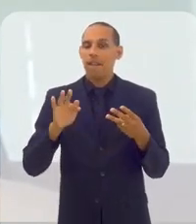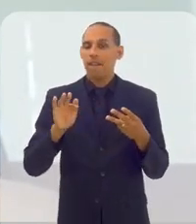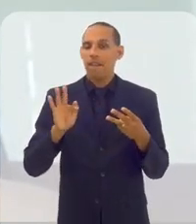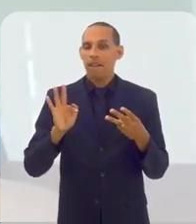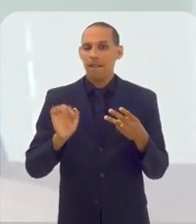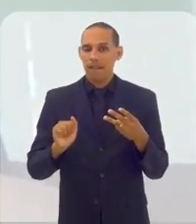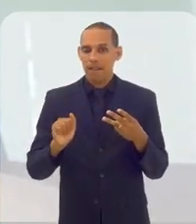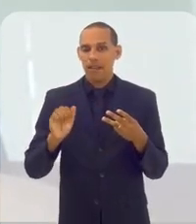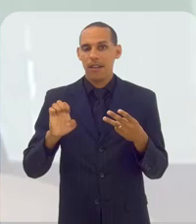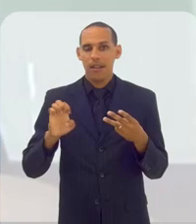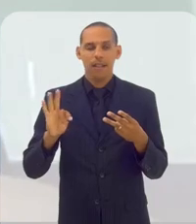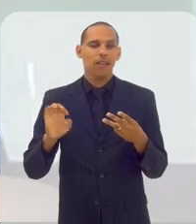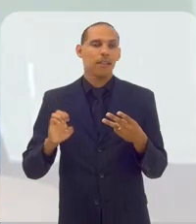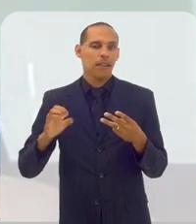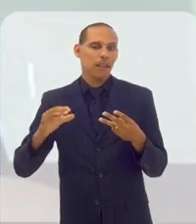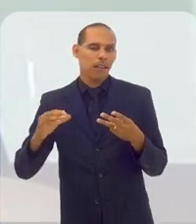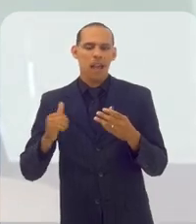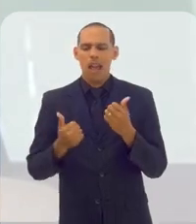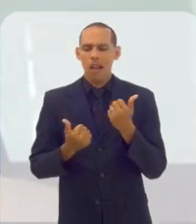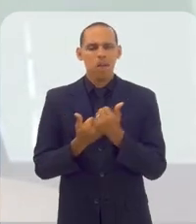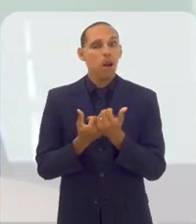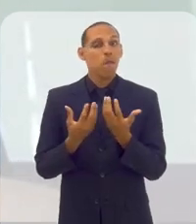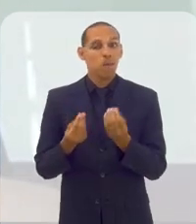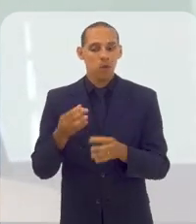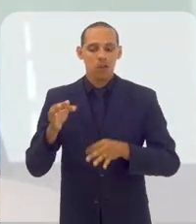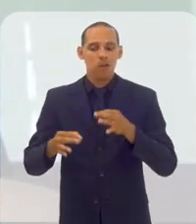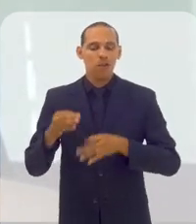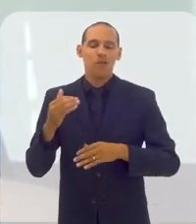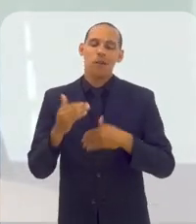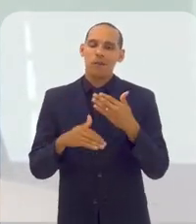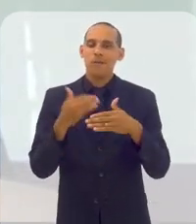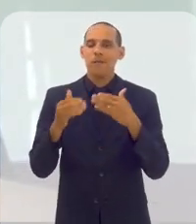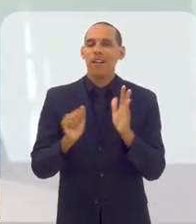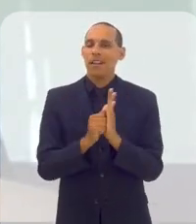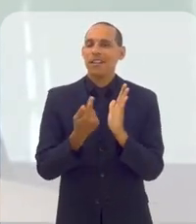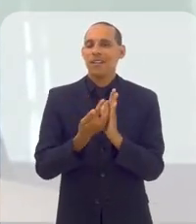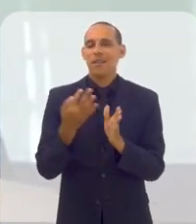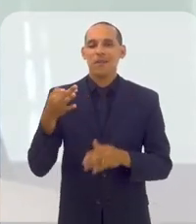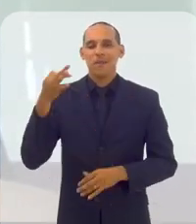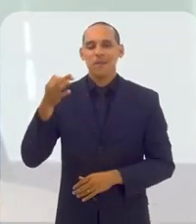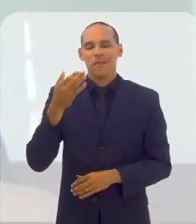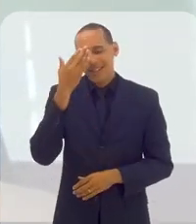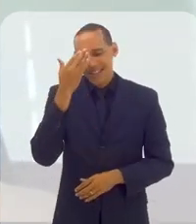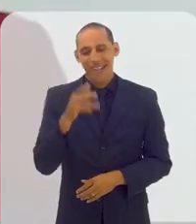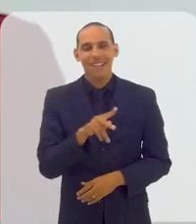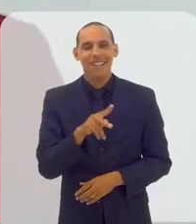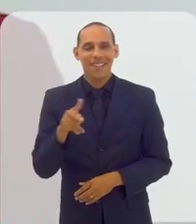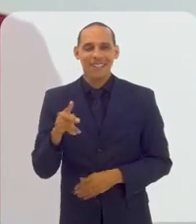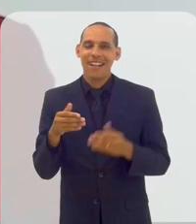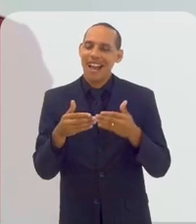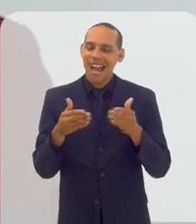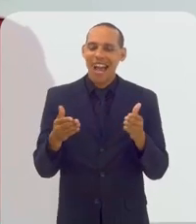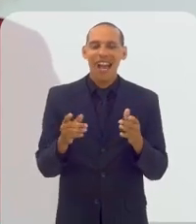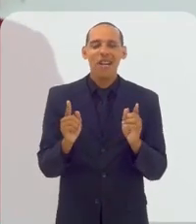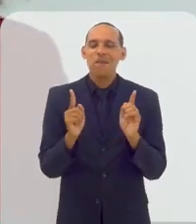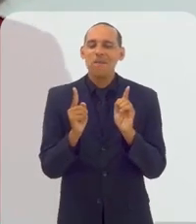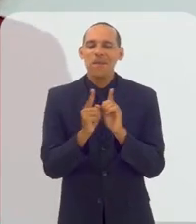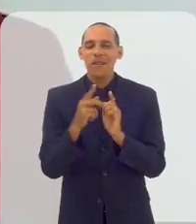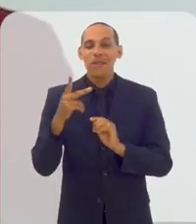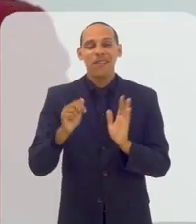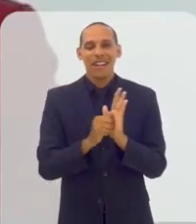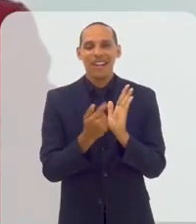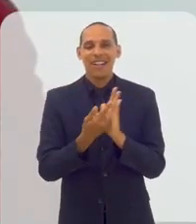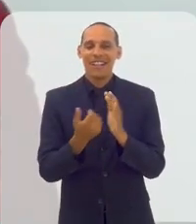das Universidades podem apoiar bastante no Fórum de desenvolvimento na agenda do Futuro Presidente Muito obrigado